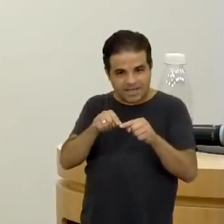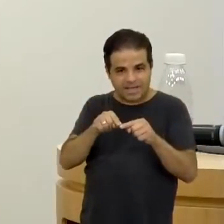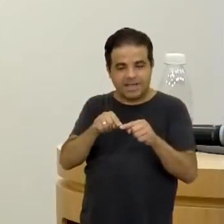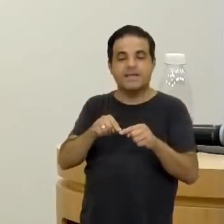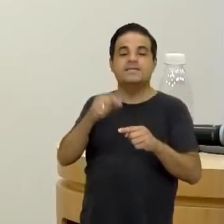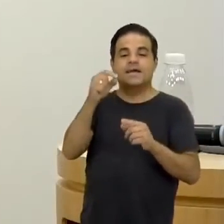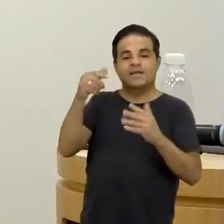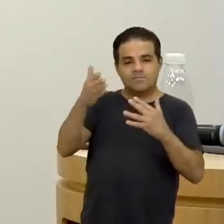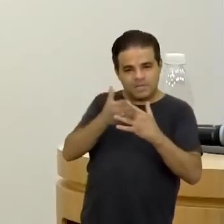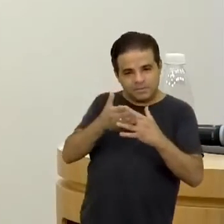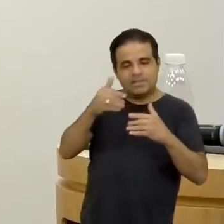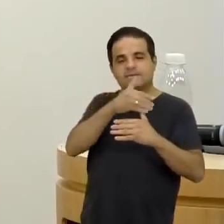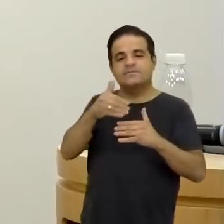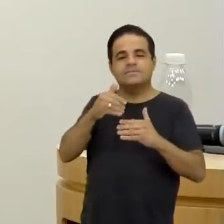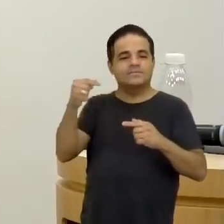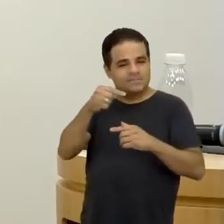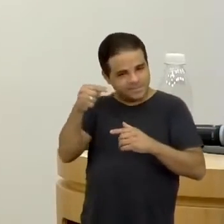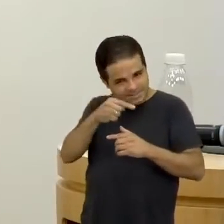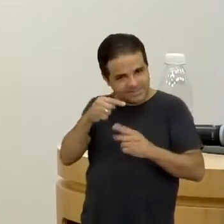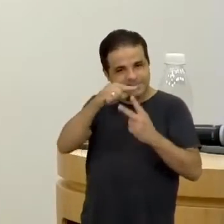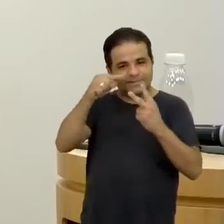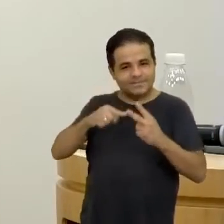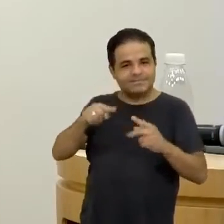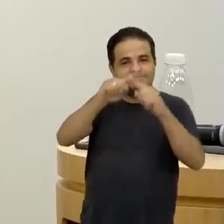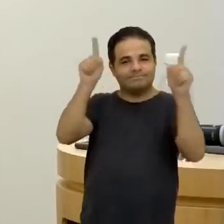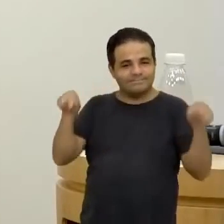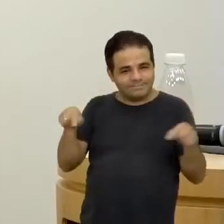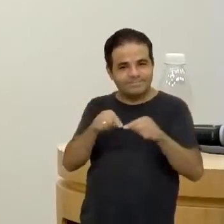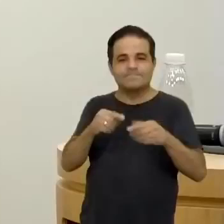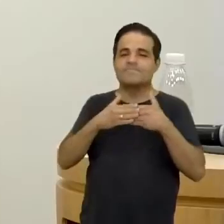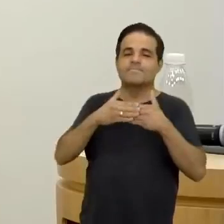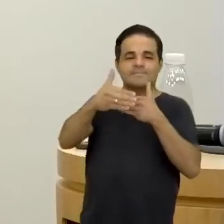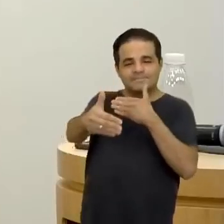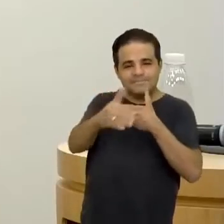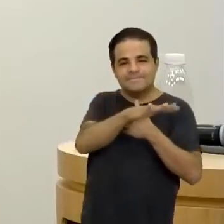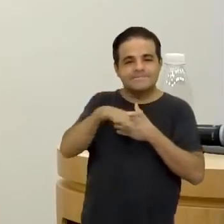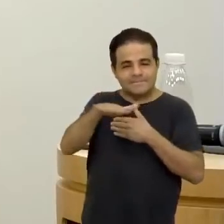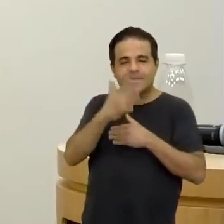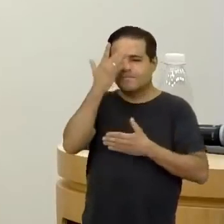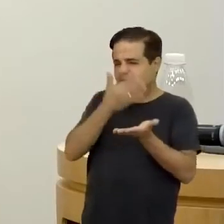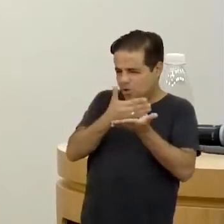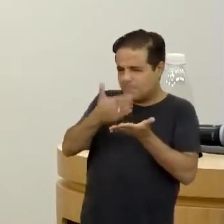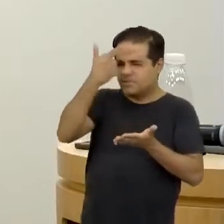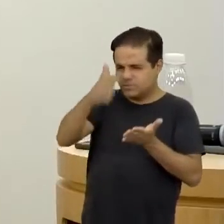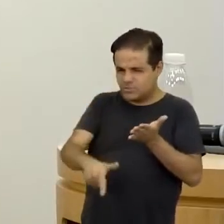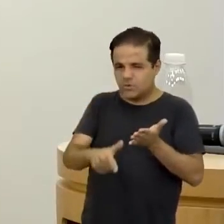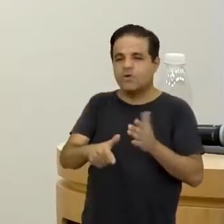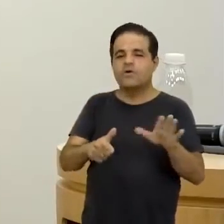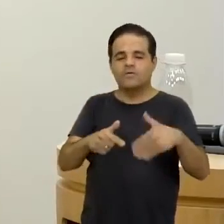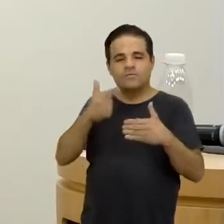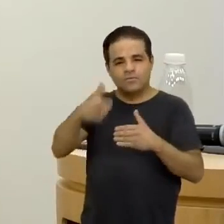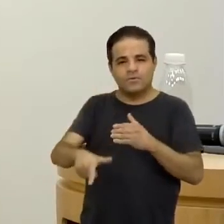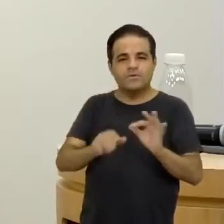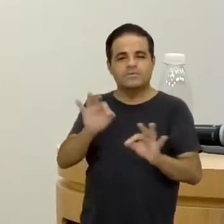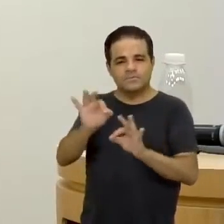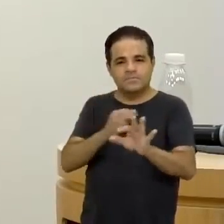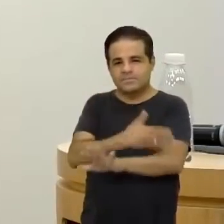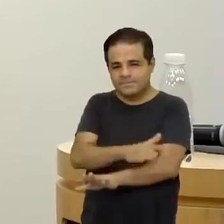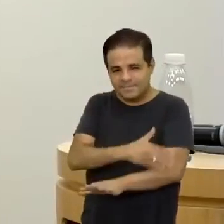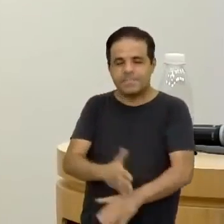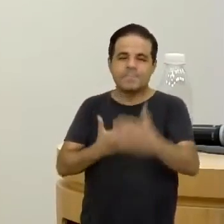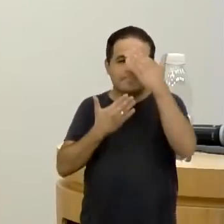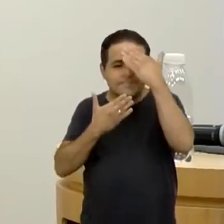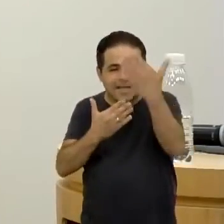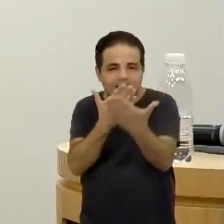Agente subtrai 2 e tantos Tá certo tá certo então amanhã amanhã não segunda-feira a gente começa daí de novo e a gente faz mais alguns